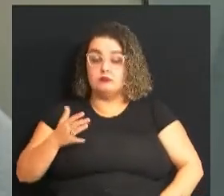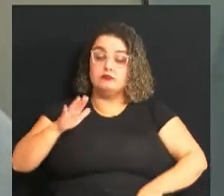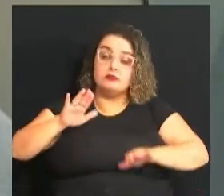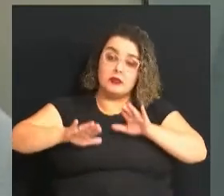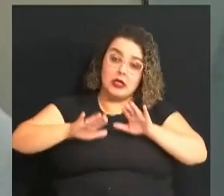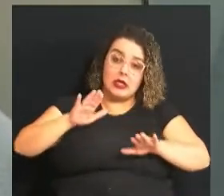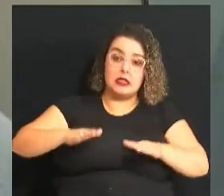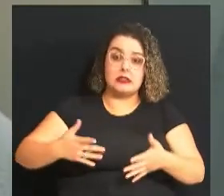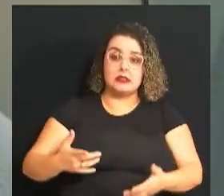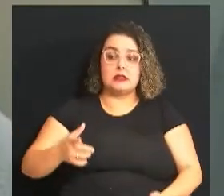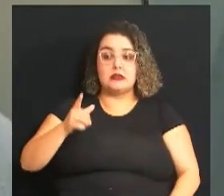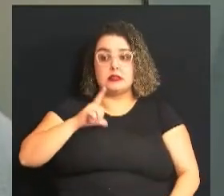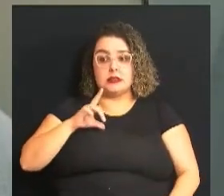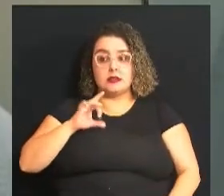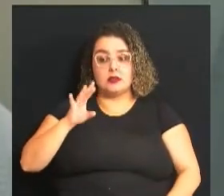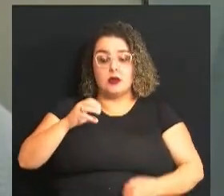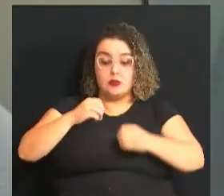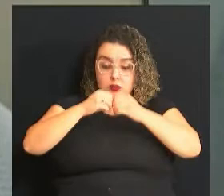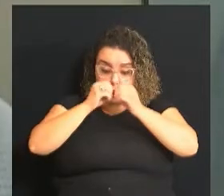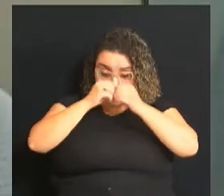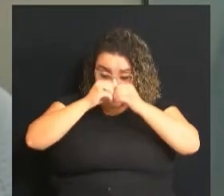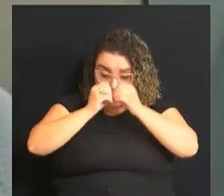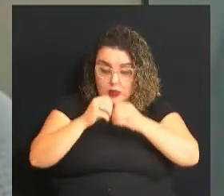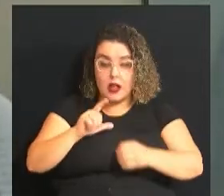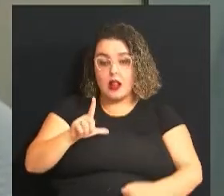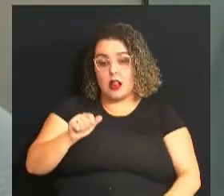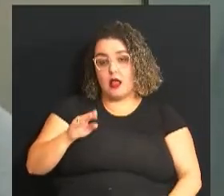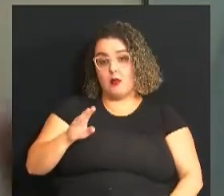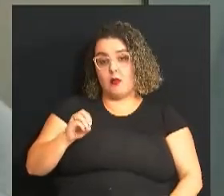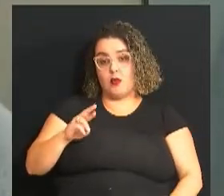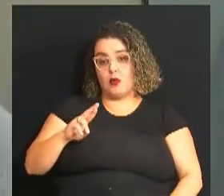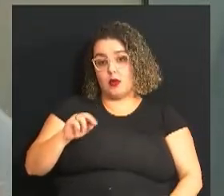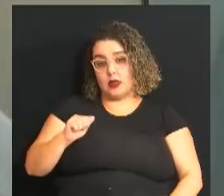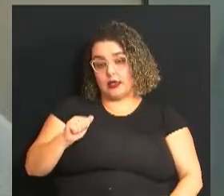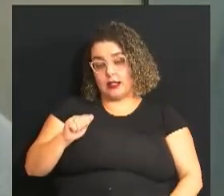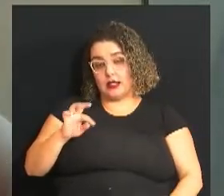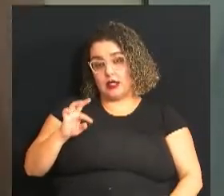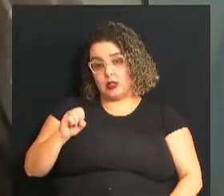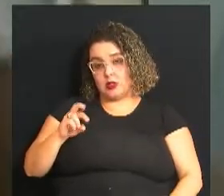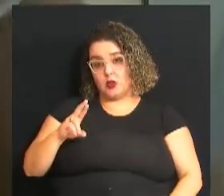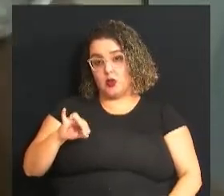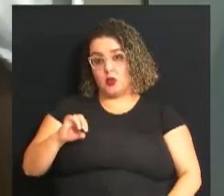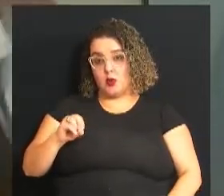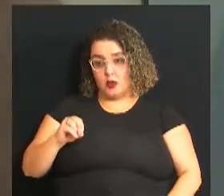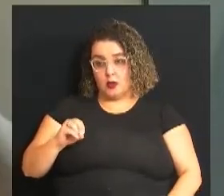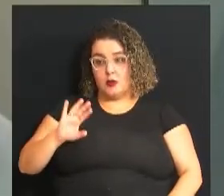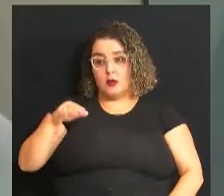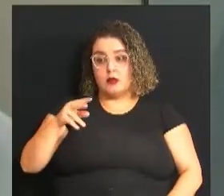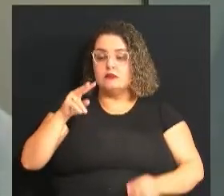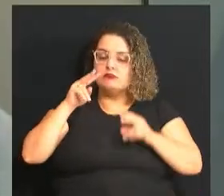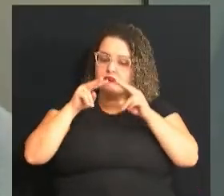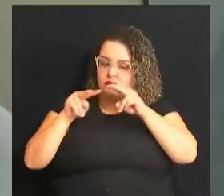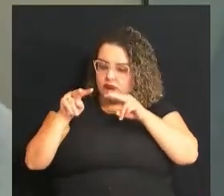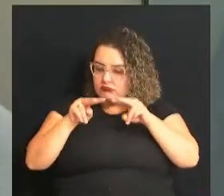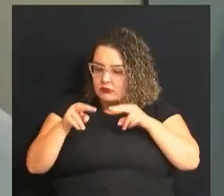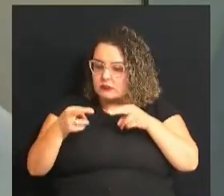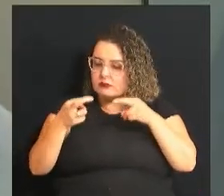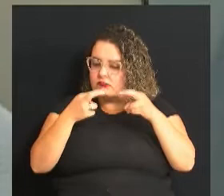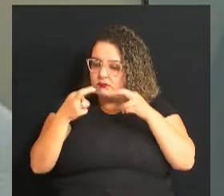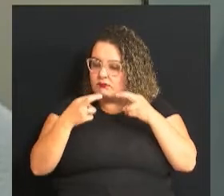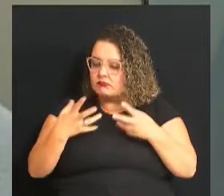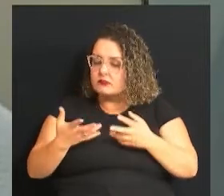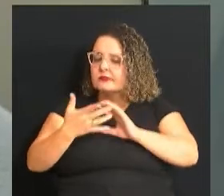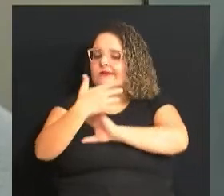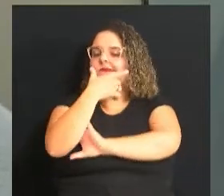indícios só laboratoriais. Então, quando nós vemos esses indícios, nós temos a sensação de